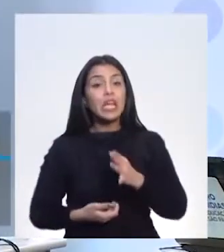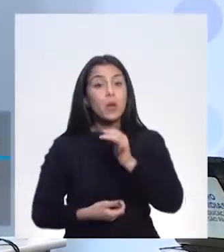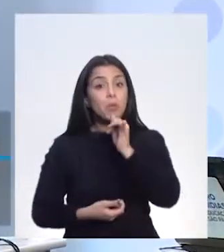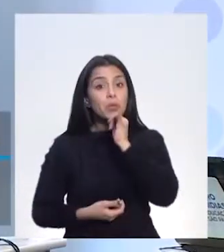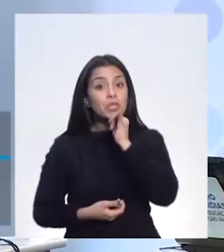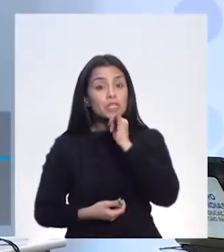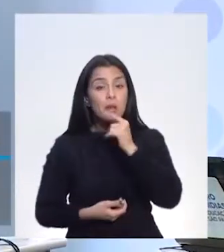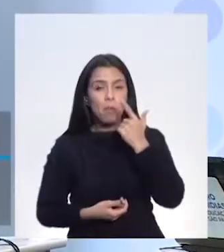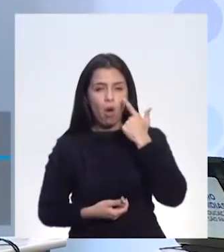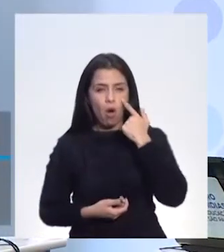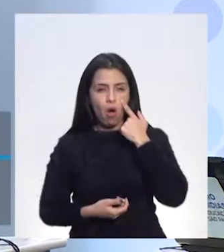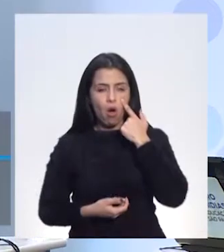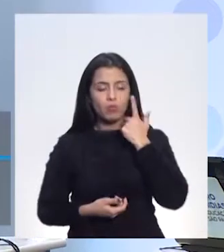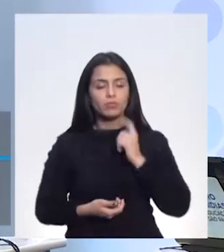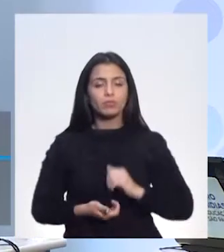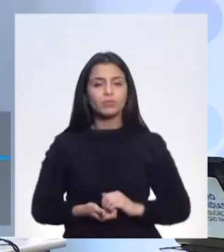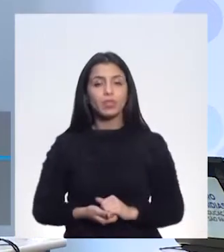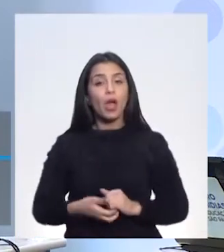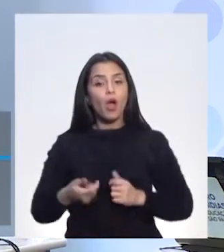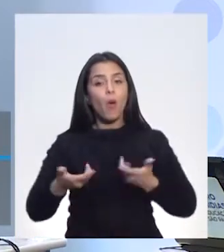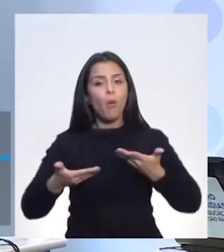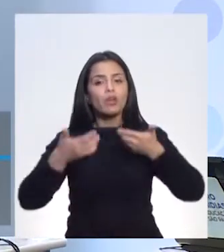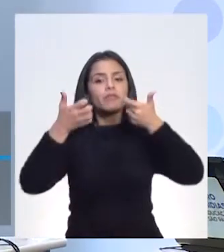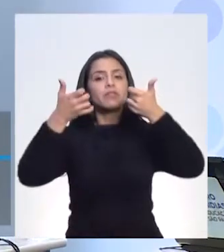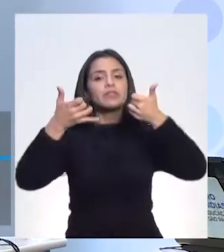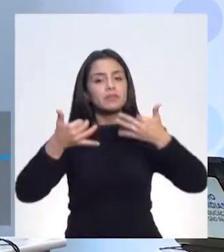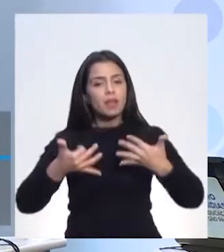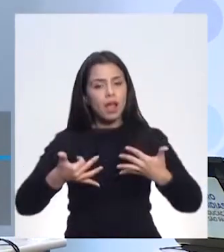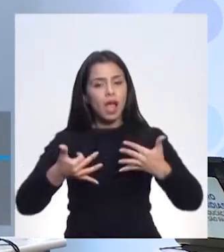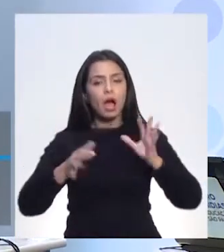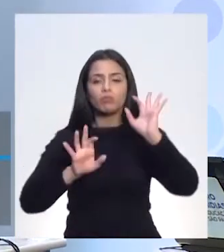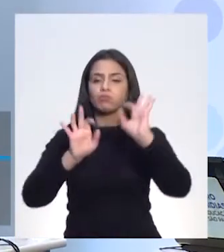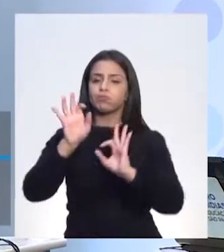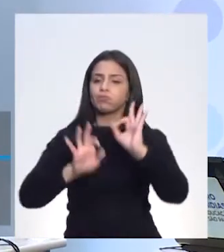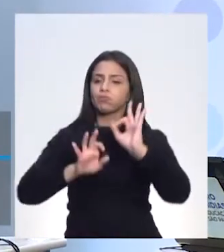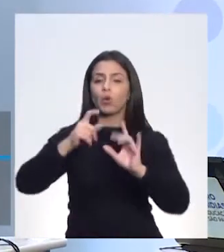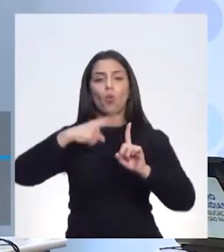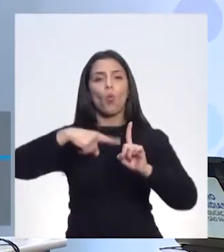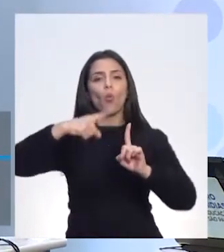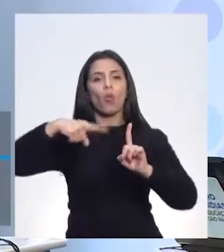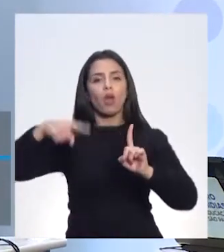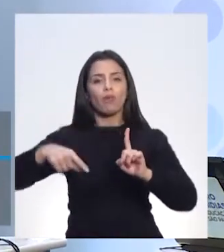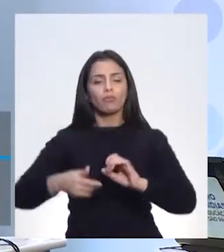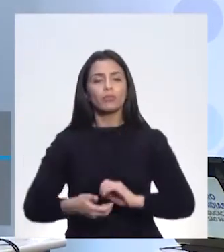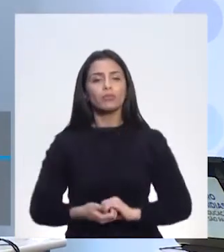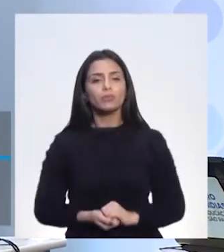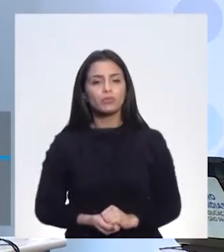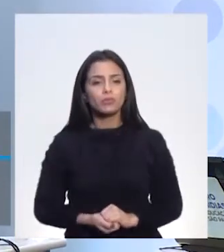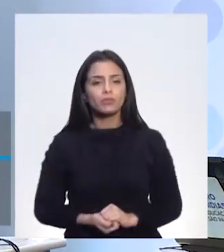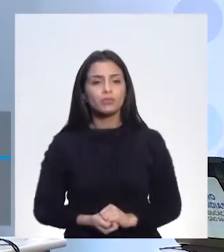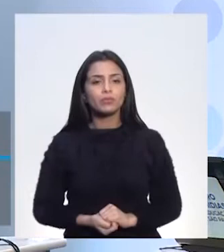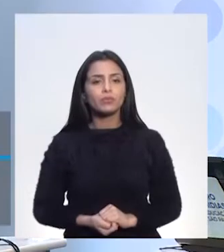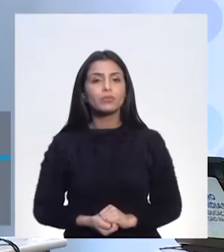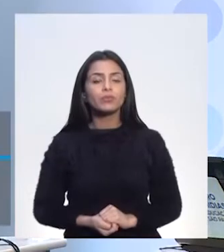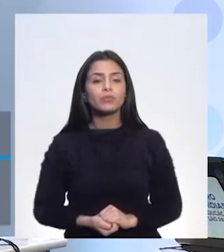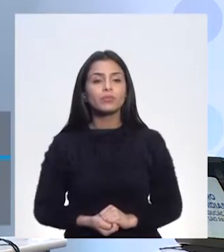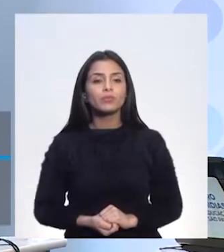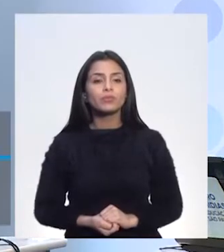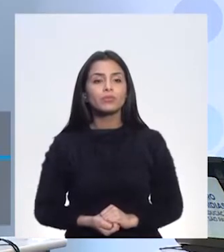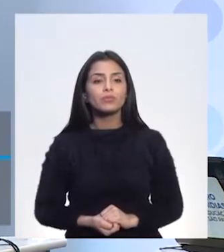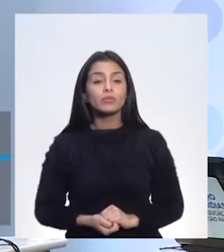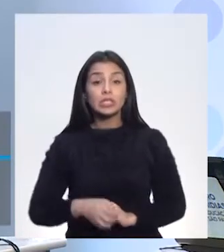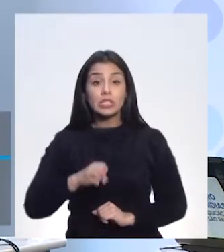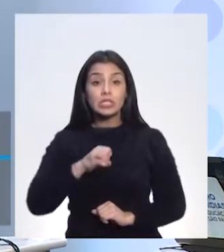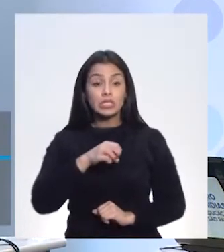pessoal, vem comigo aqui para a lousa, que eu vou começar a montar esse gráfico. Ótimo. Bom, se eu tenho a temperatura da